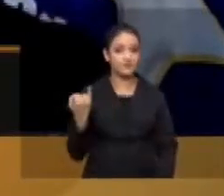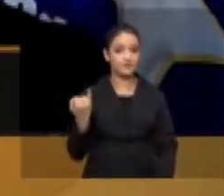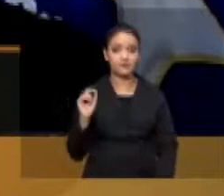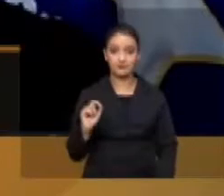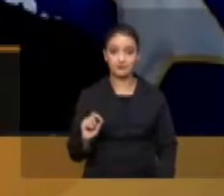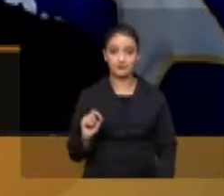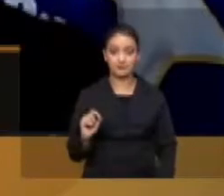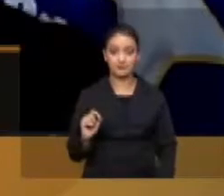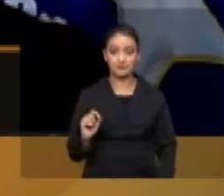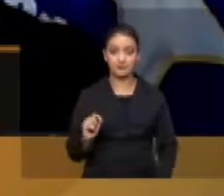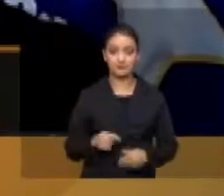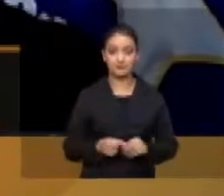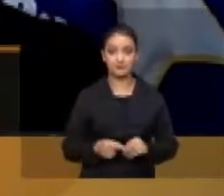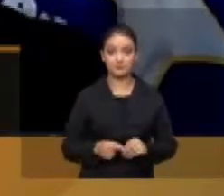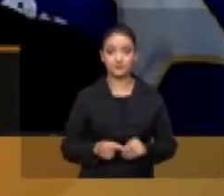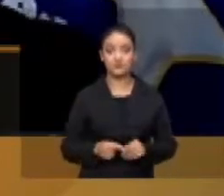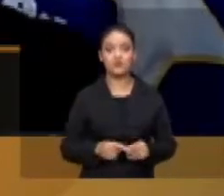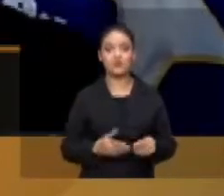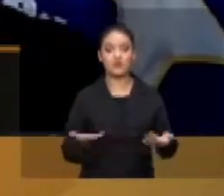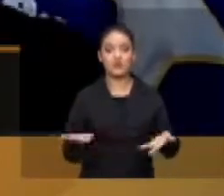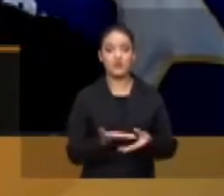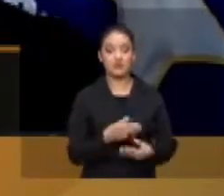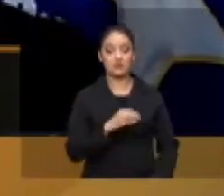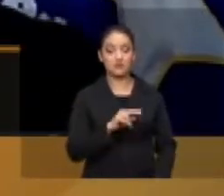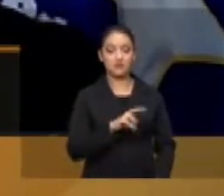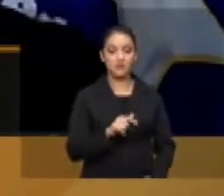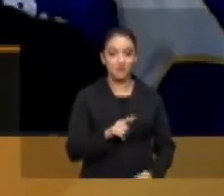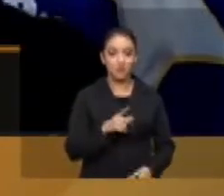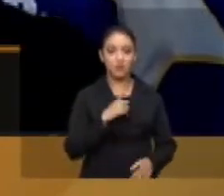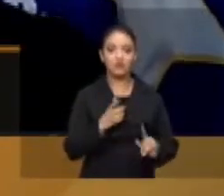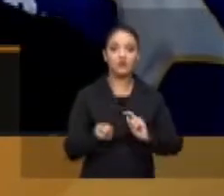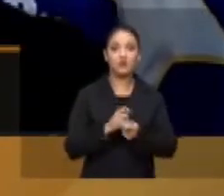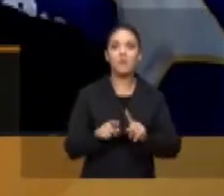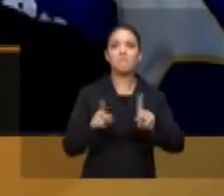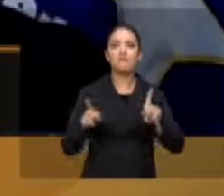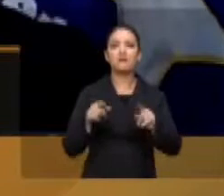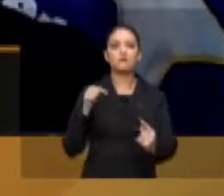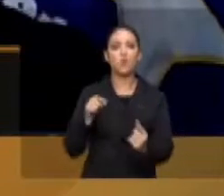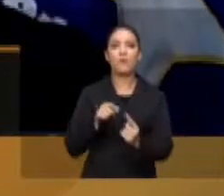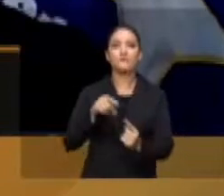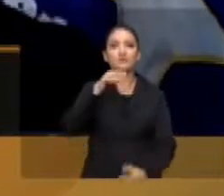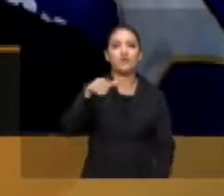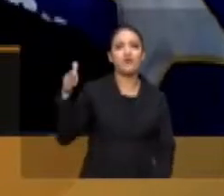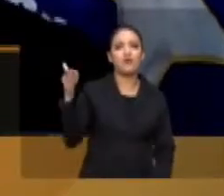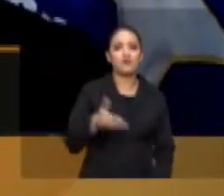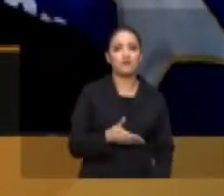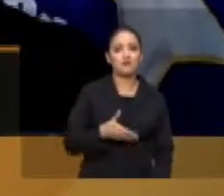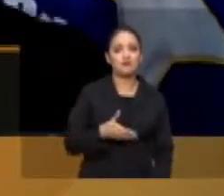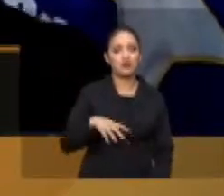questão da adequação da ação civil pública para efeitos rescisórios